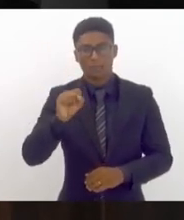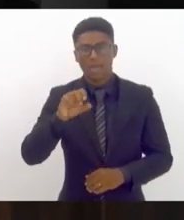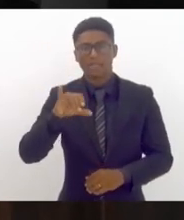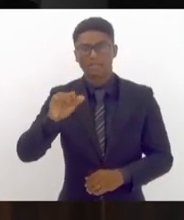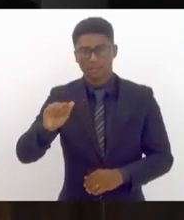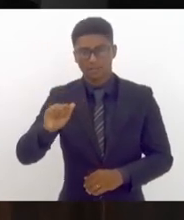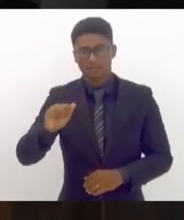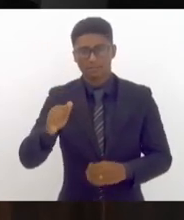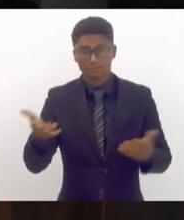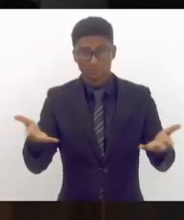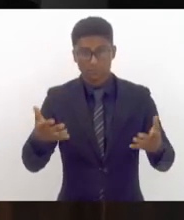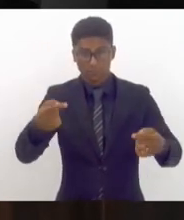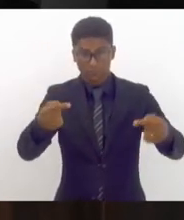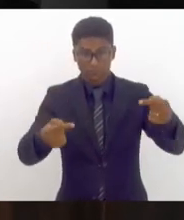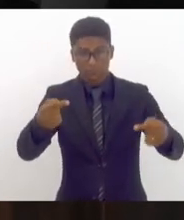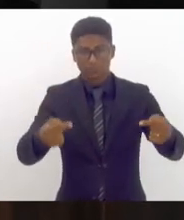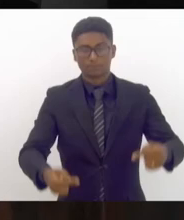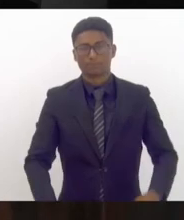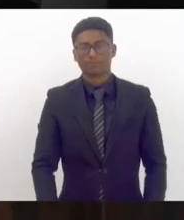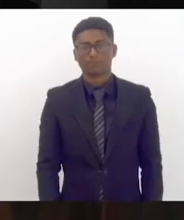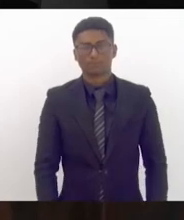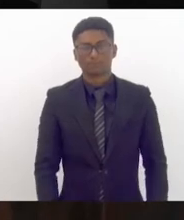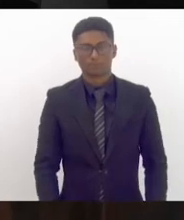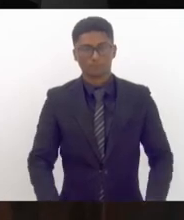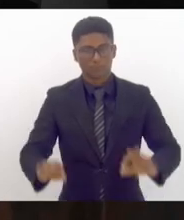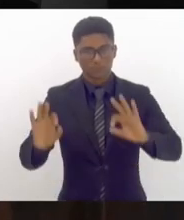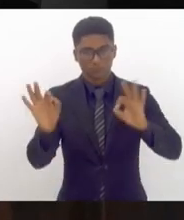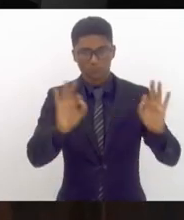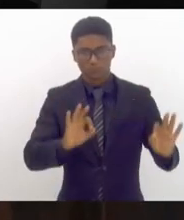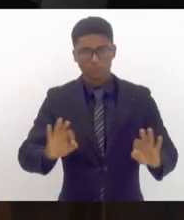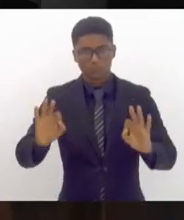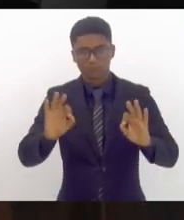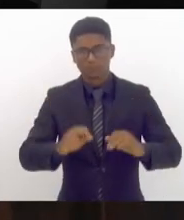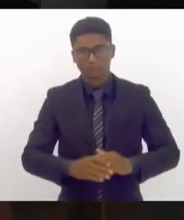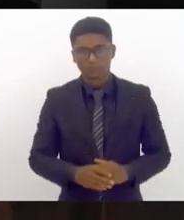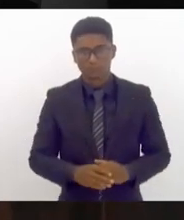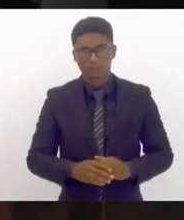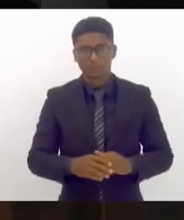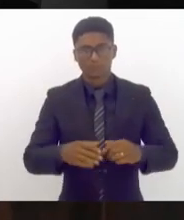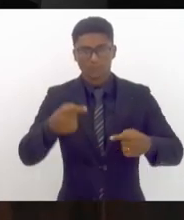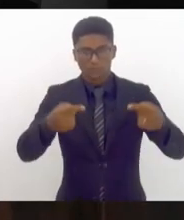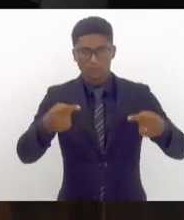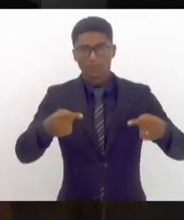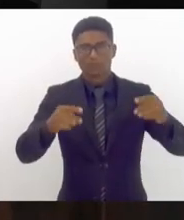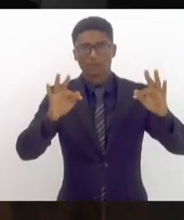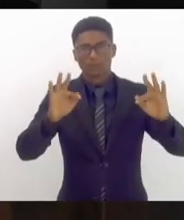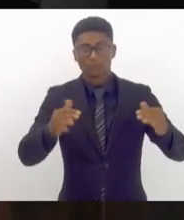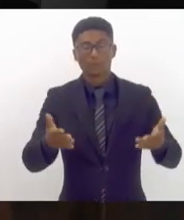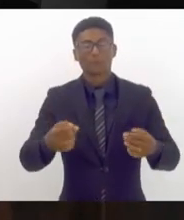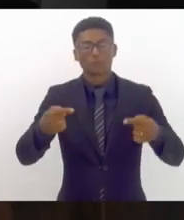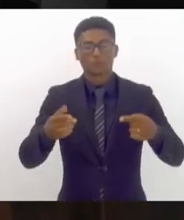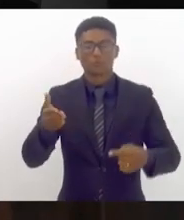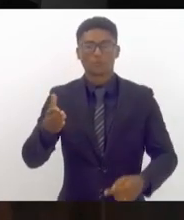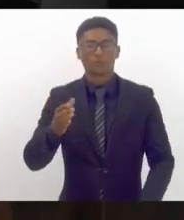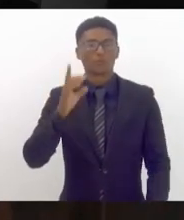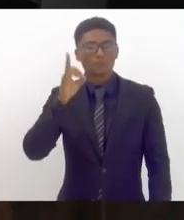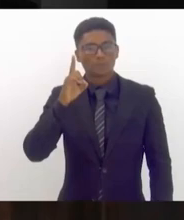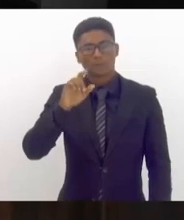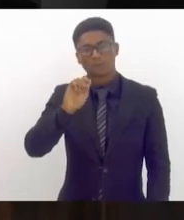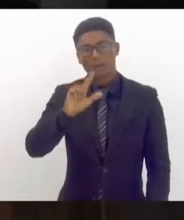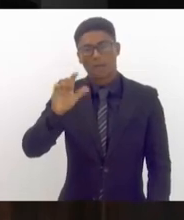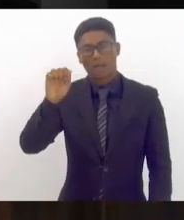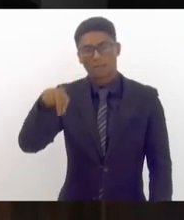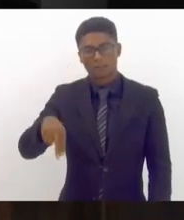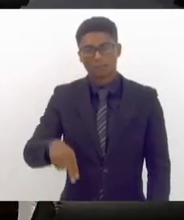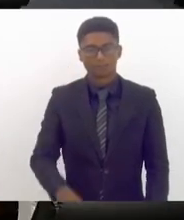Em discussão. Não havendo quem queira discutir, encerrada a discussão. Para discutir, deputado Alan Lopes.